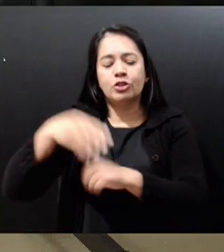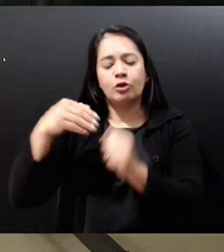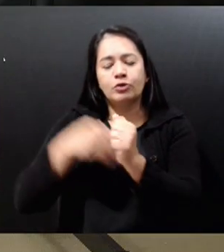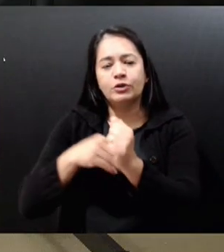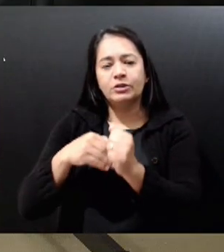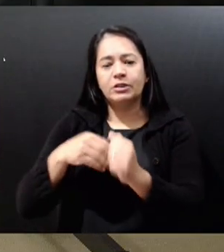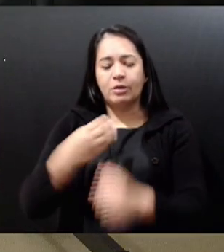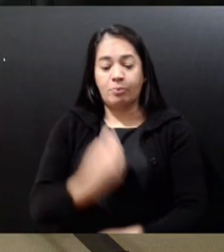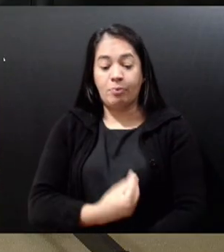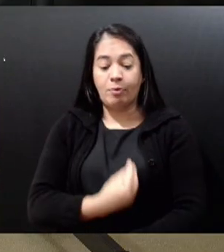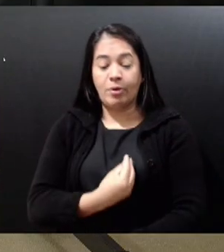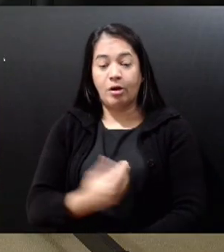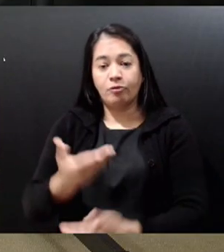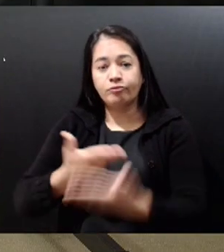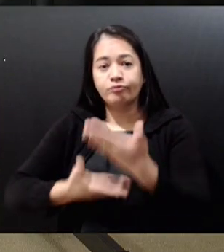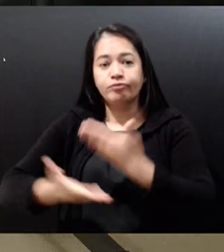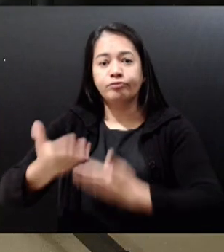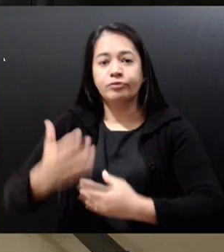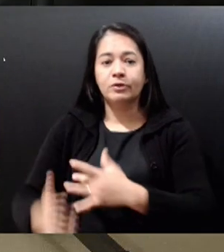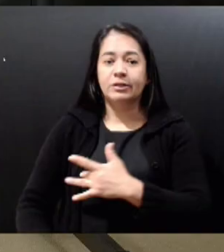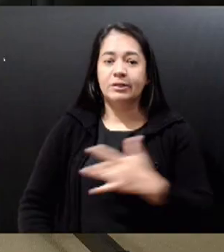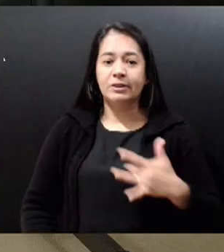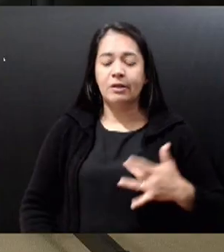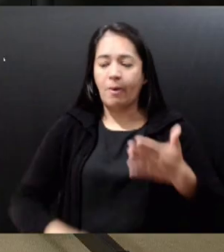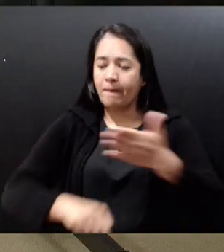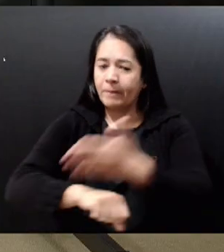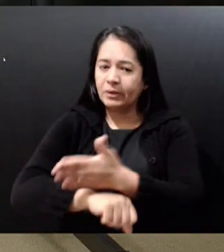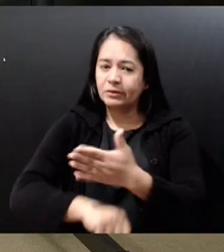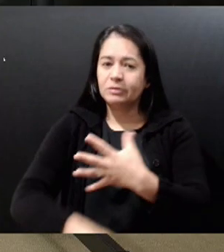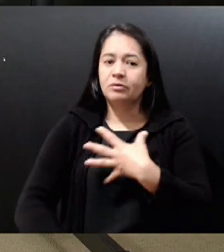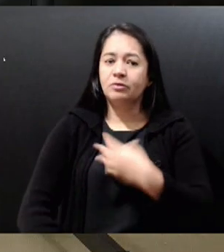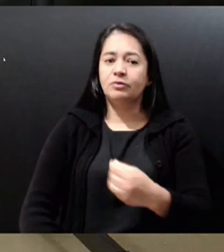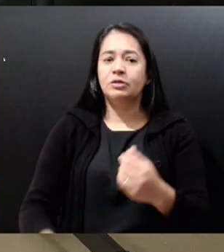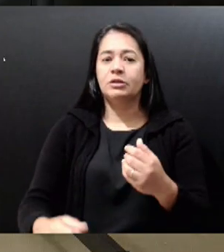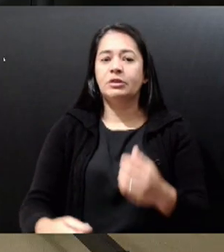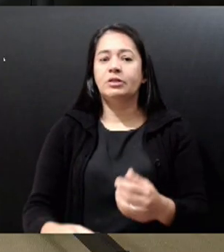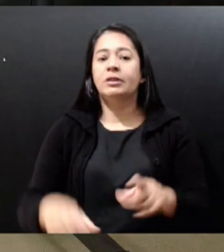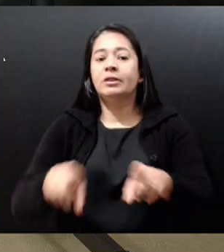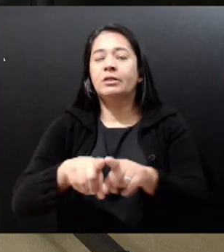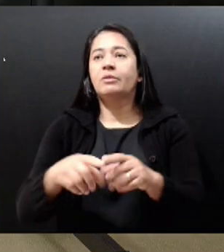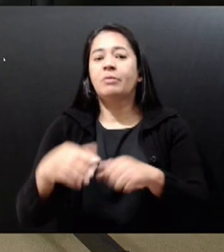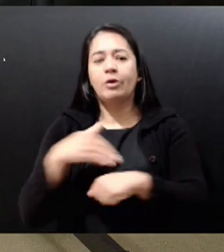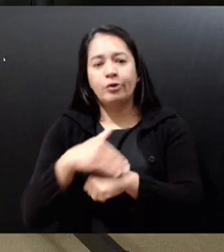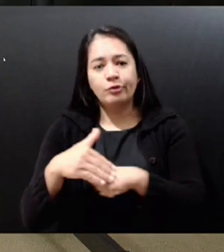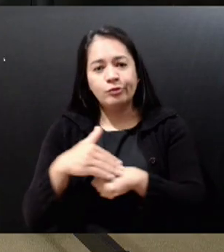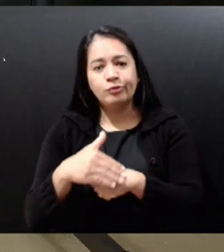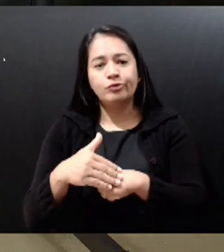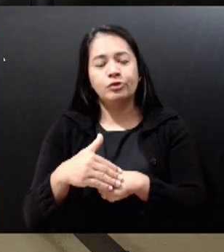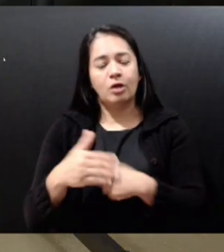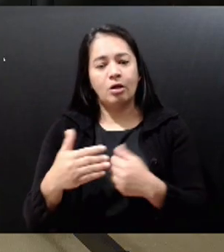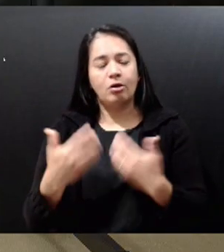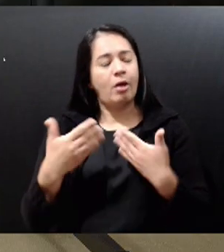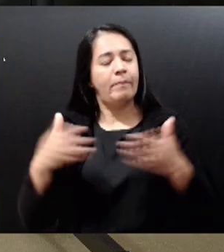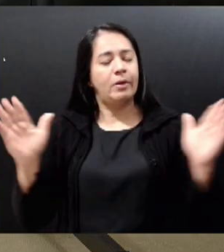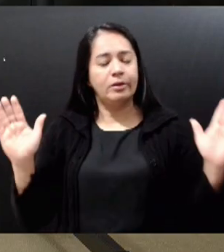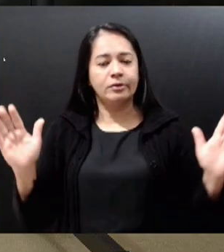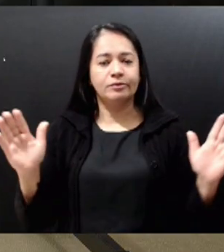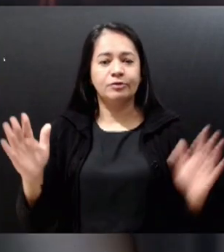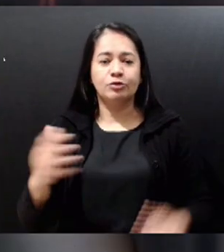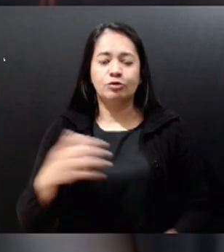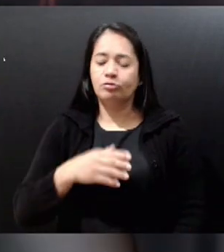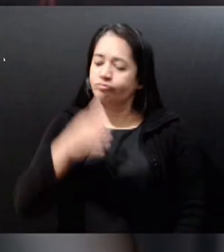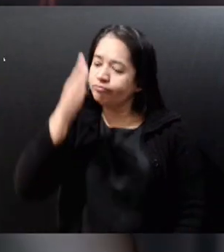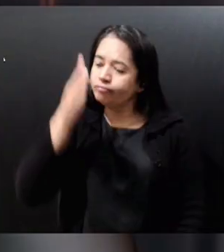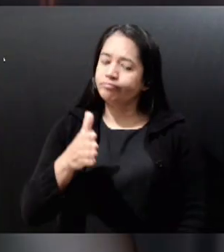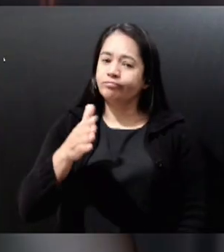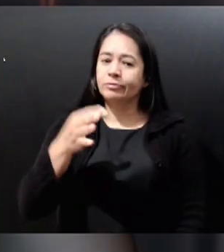do diálogo, né? Que aberto assim e bem assertivo e racional, como nós já colocamos.